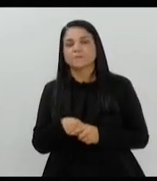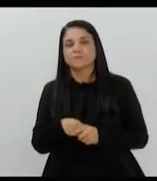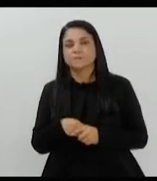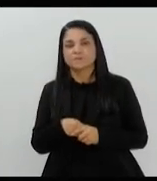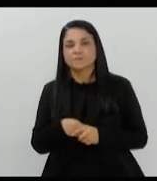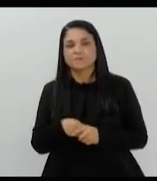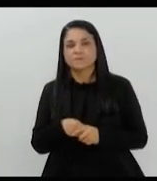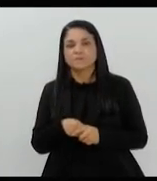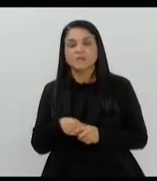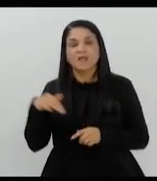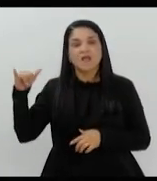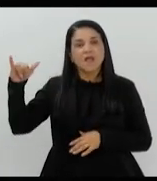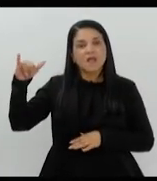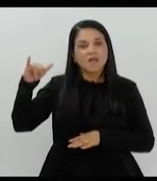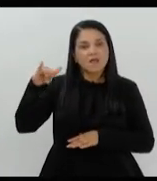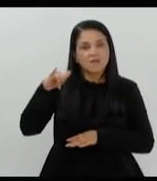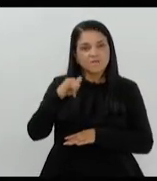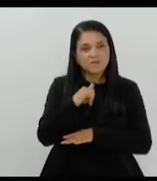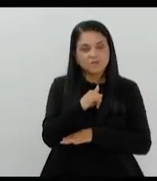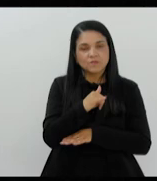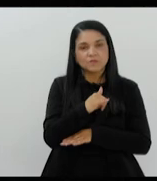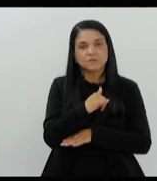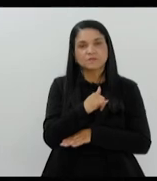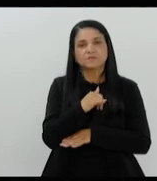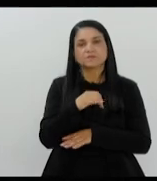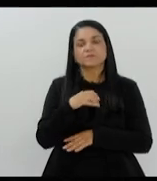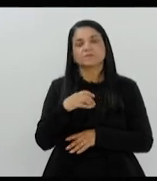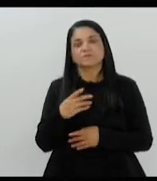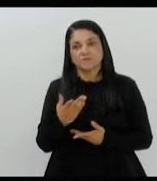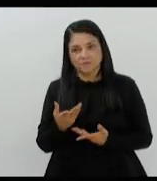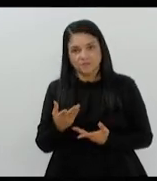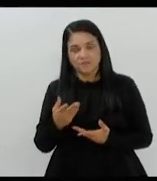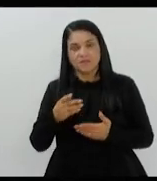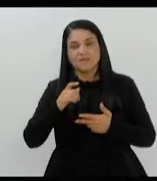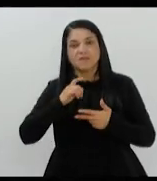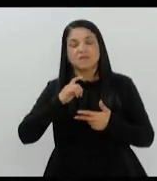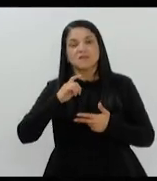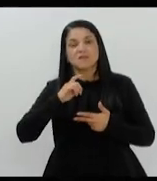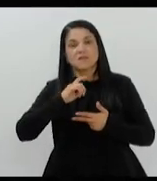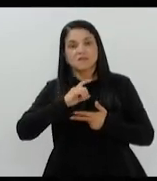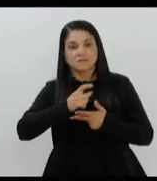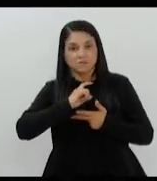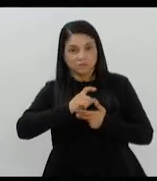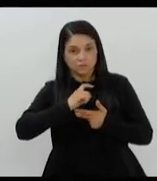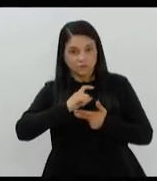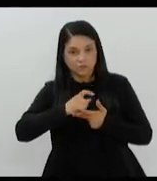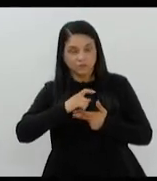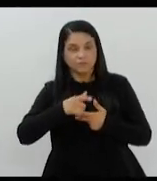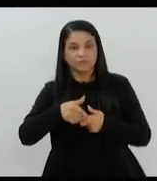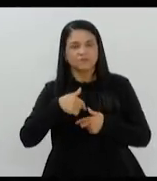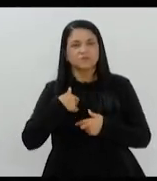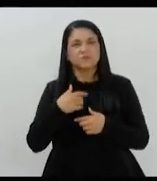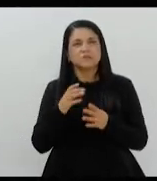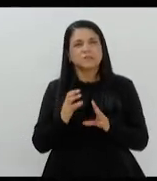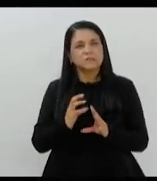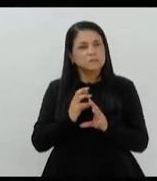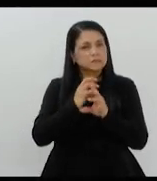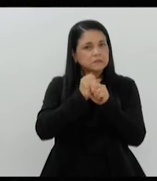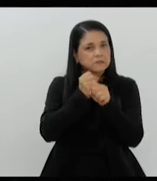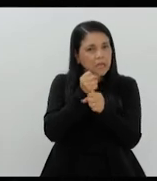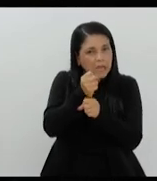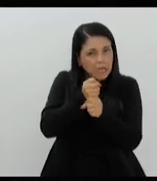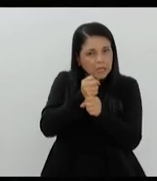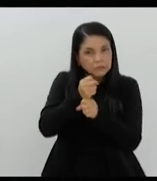de aviões executivos. Isso daria por ano algo como 600 milhões